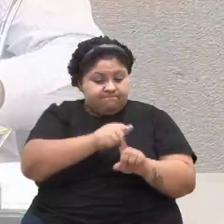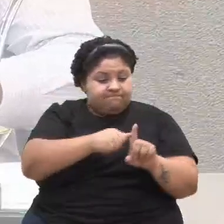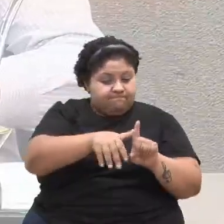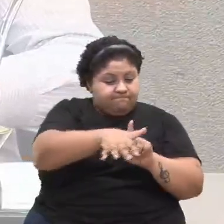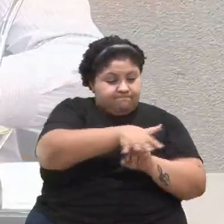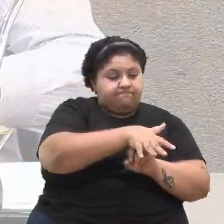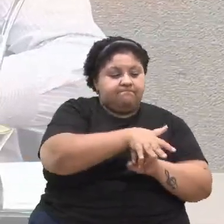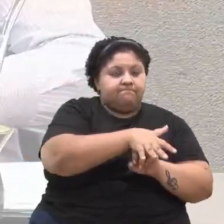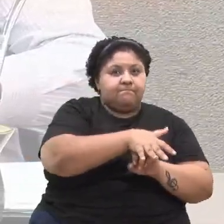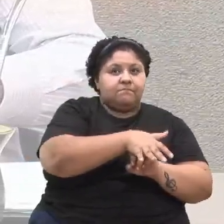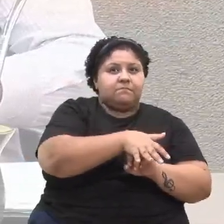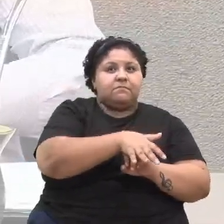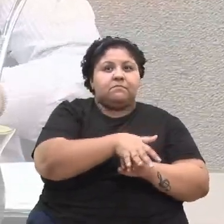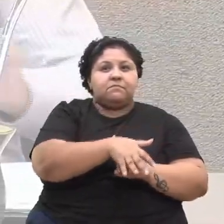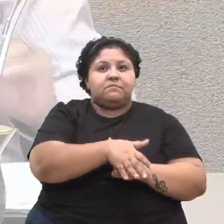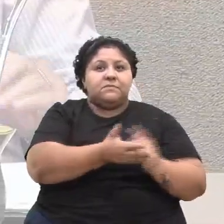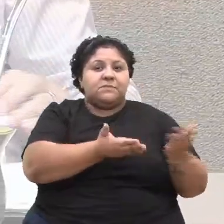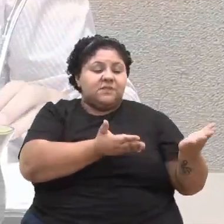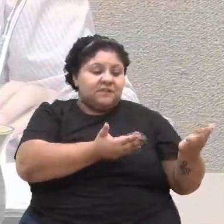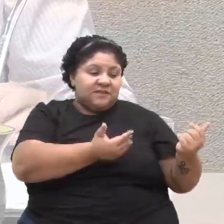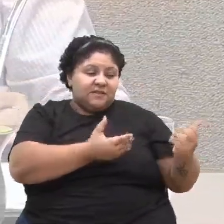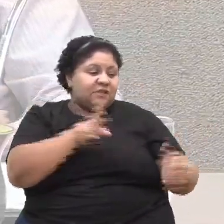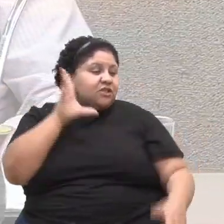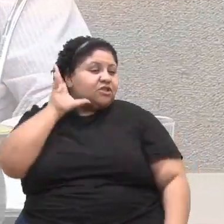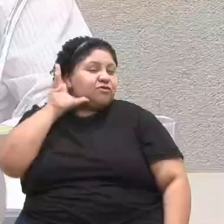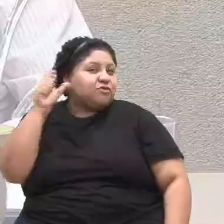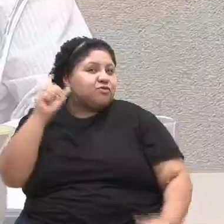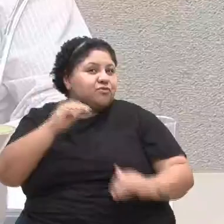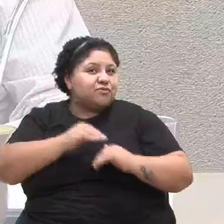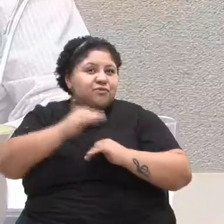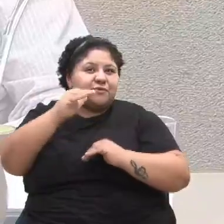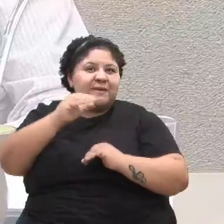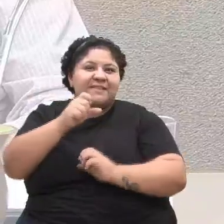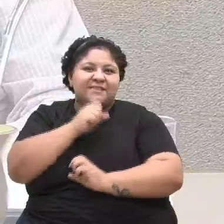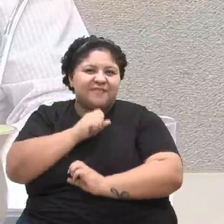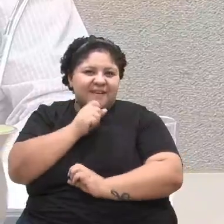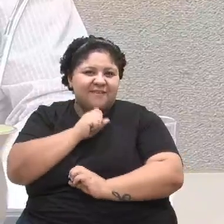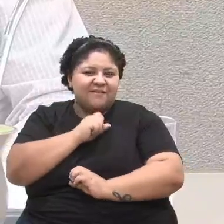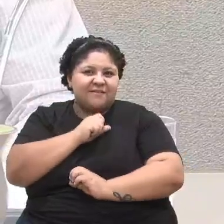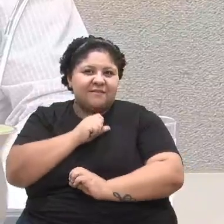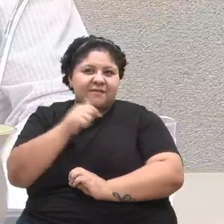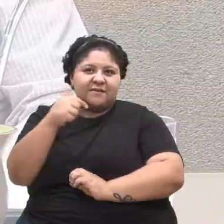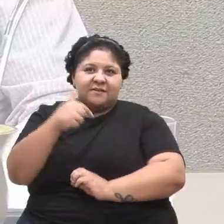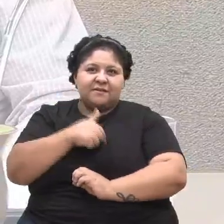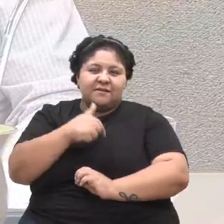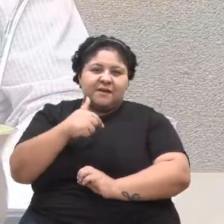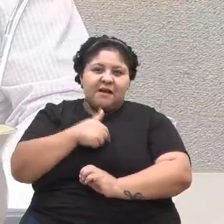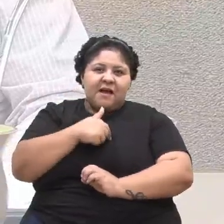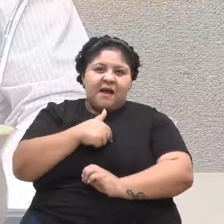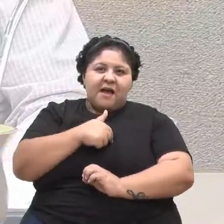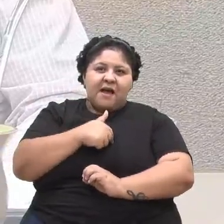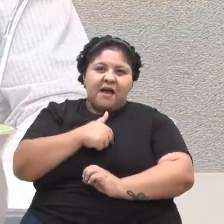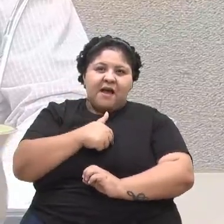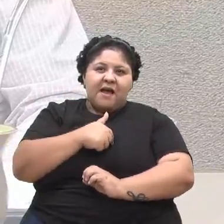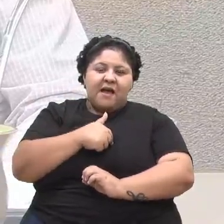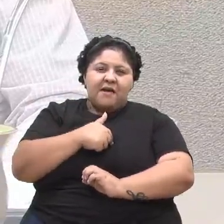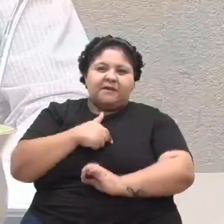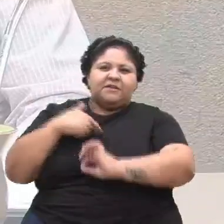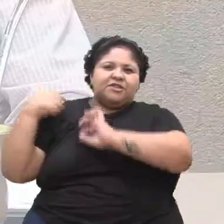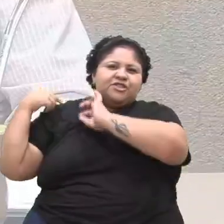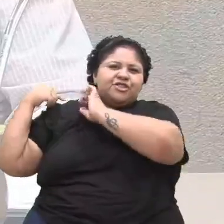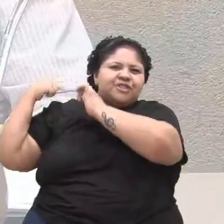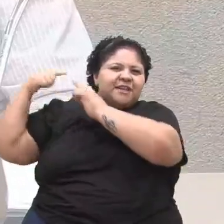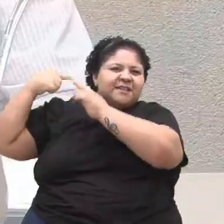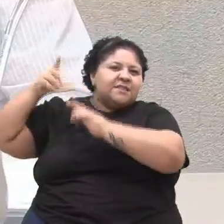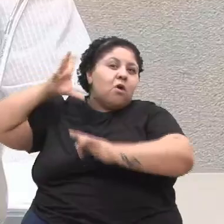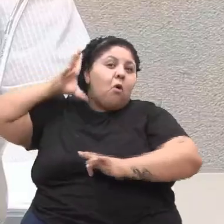Corina, é que os jovens não escutam mais os mais velhos. A minha geração ouvia os mais velhos